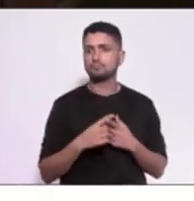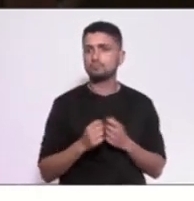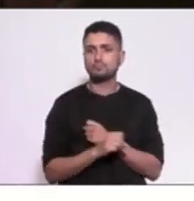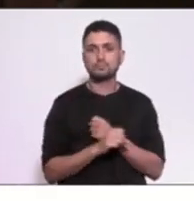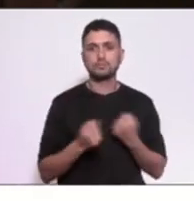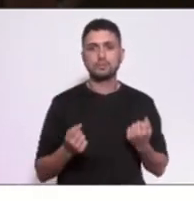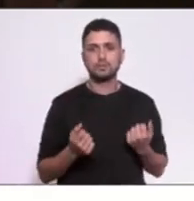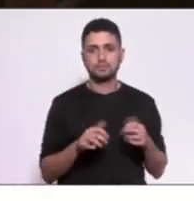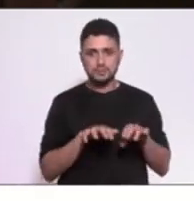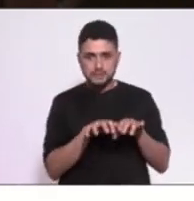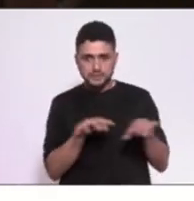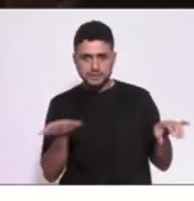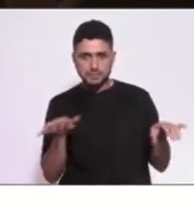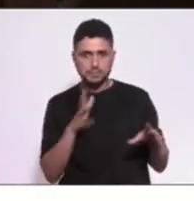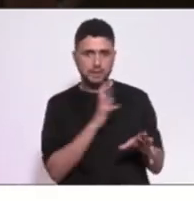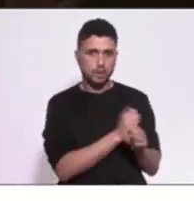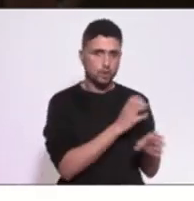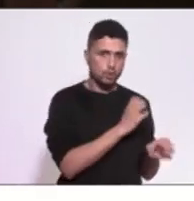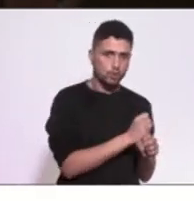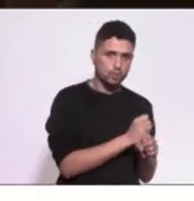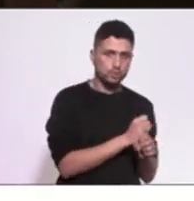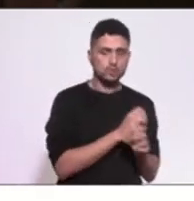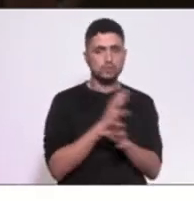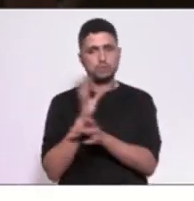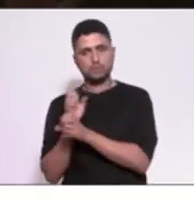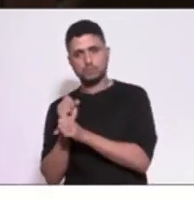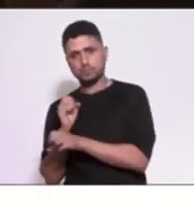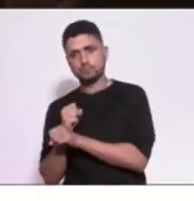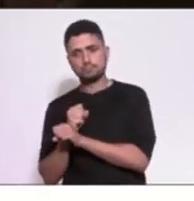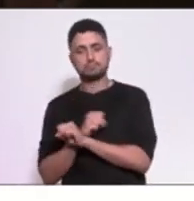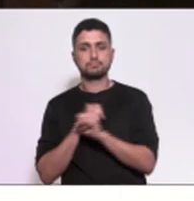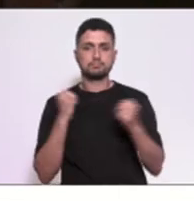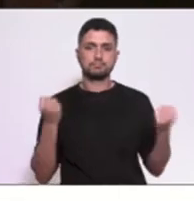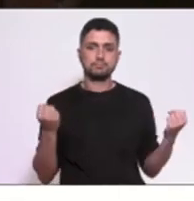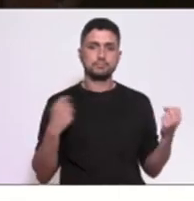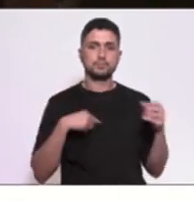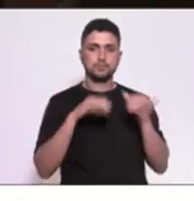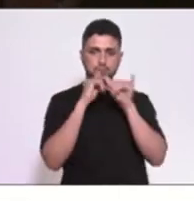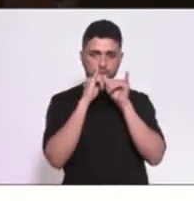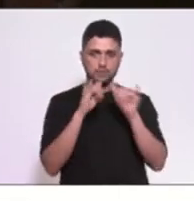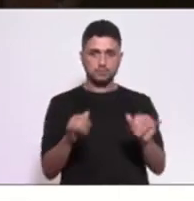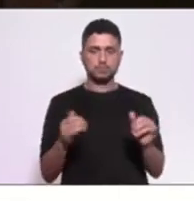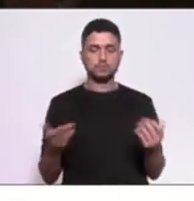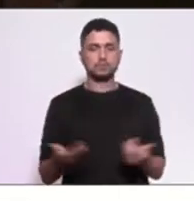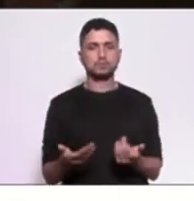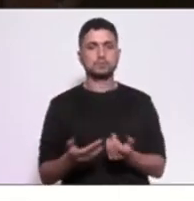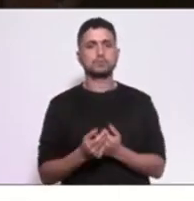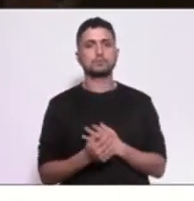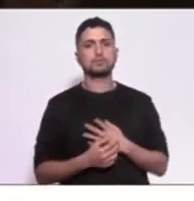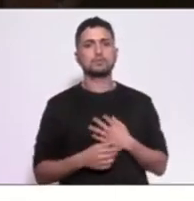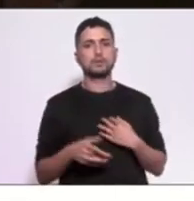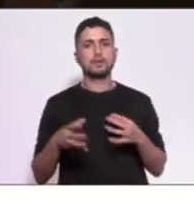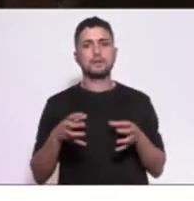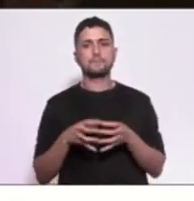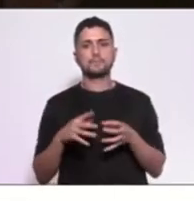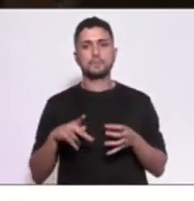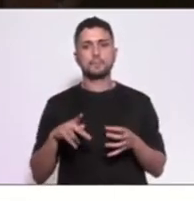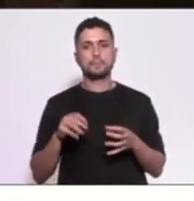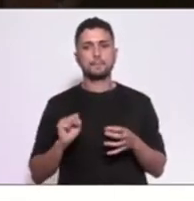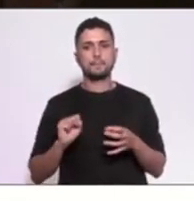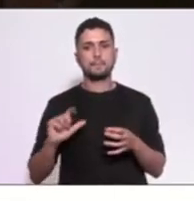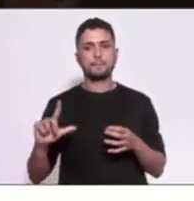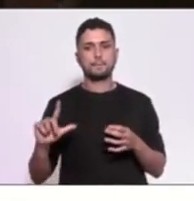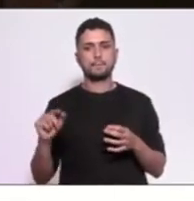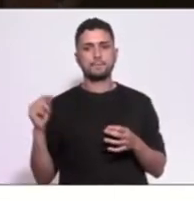separando as contas. E já anuncio desde agora, senhor presidente, um encaminhamento da bancada do PSL,